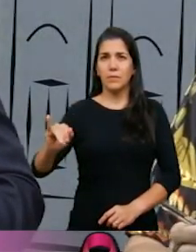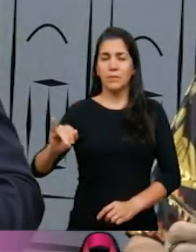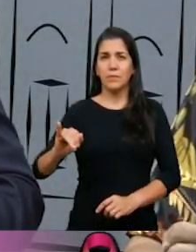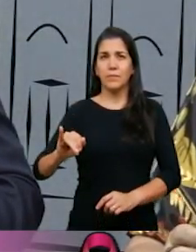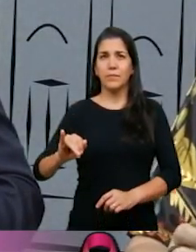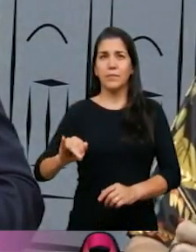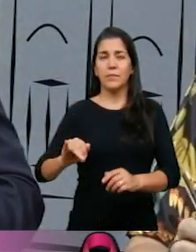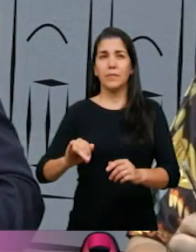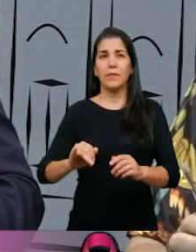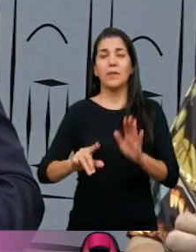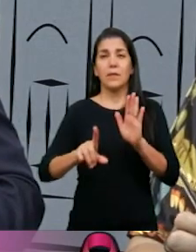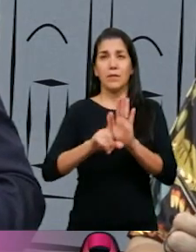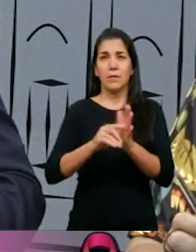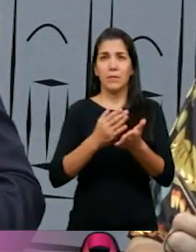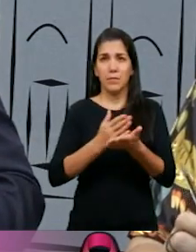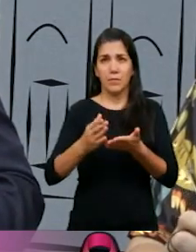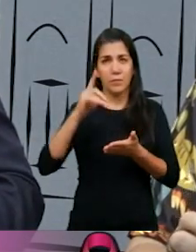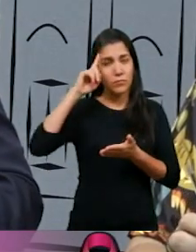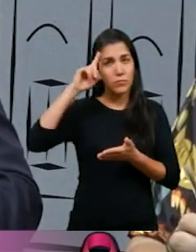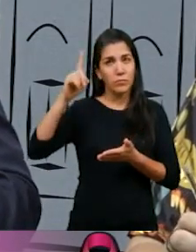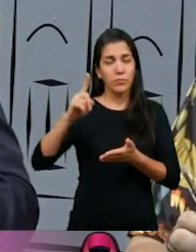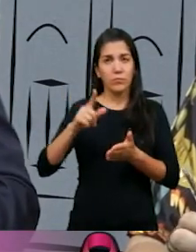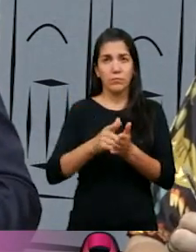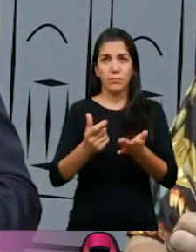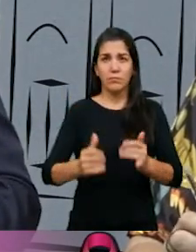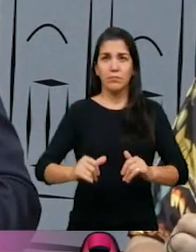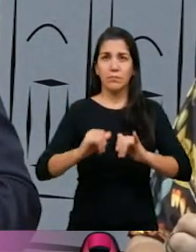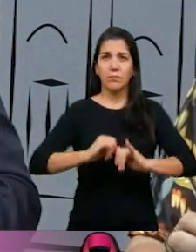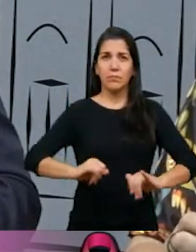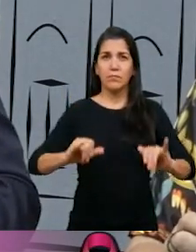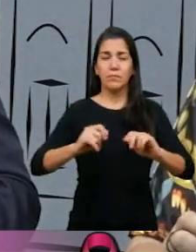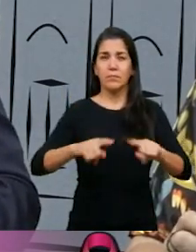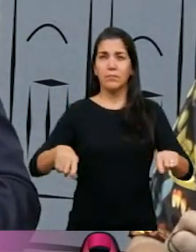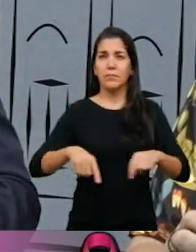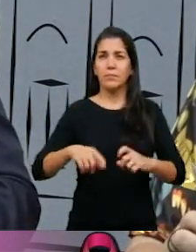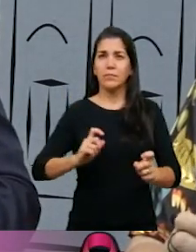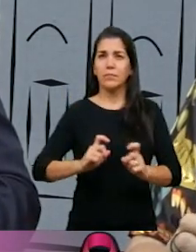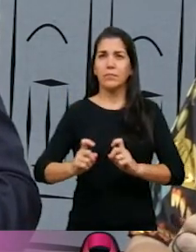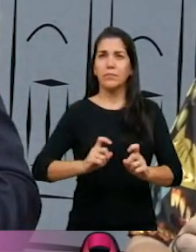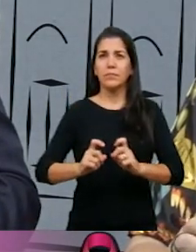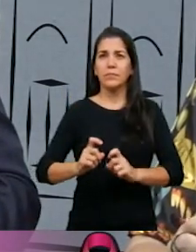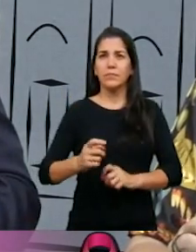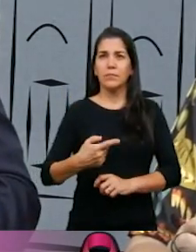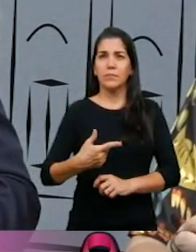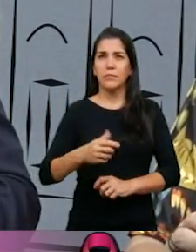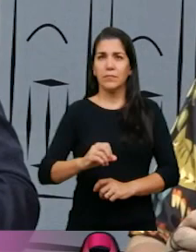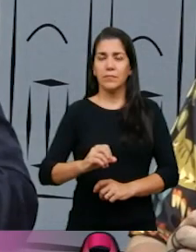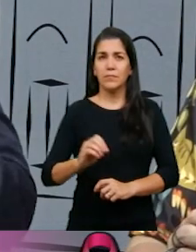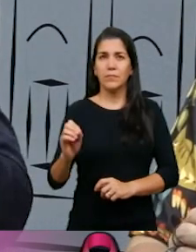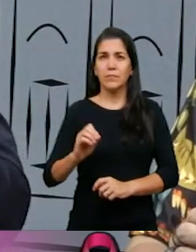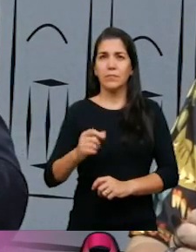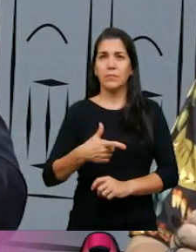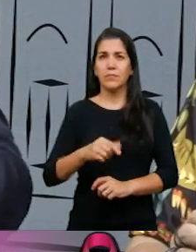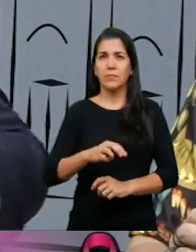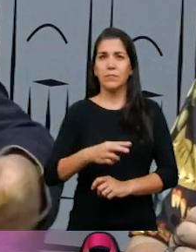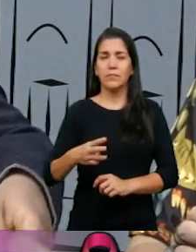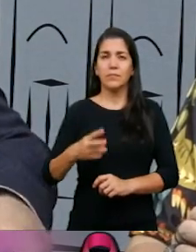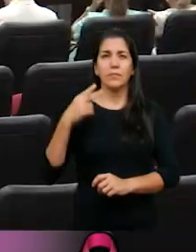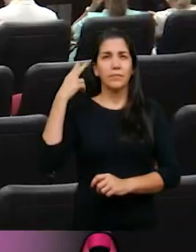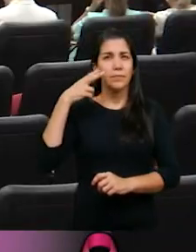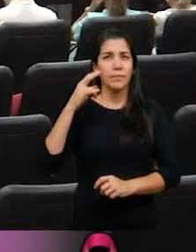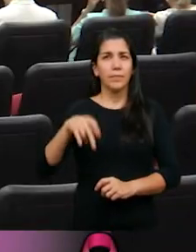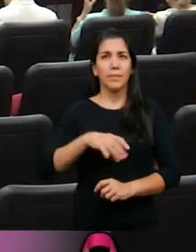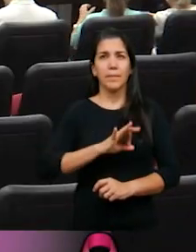vigor na data de sua publicação. Sala das Sessões, 20 de outubro de 2023, Dr. Jaime, vereador PSDB.